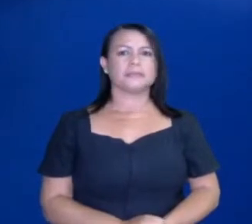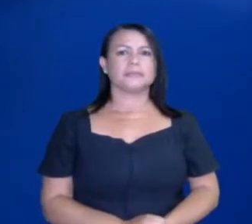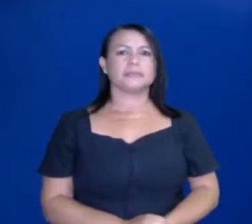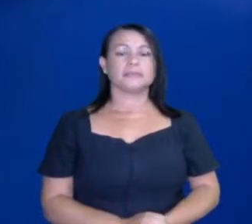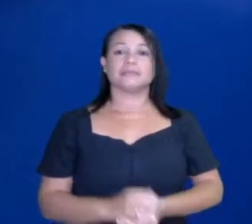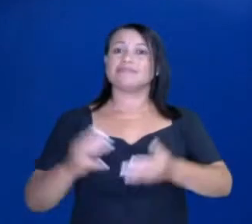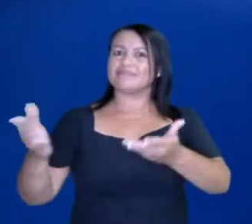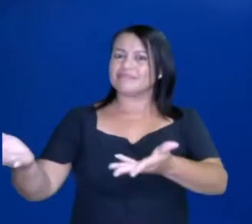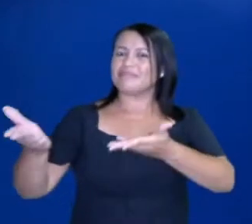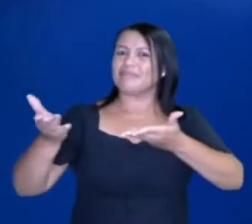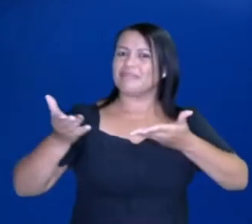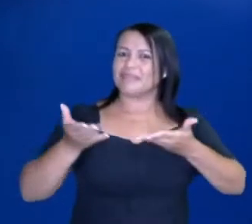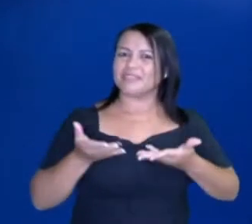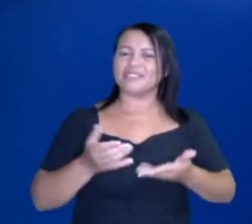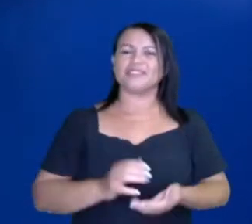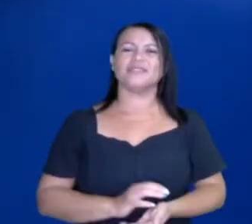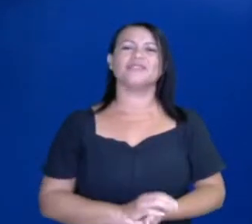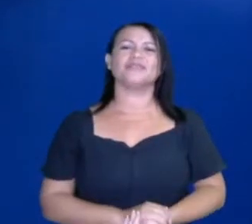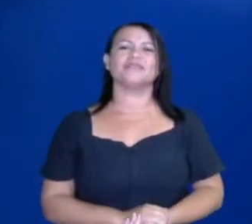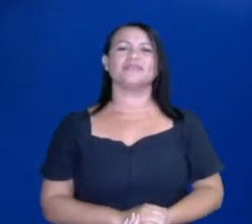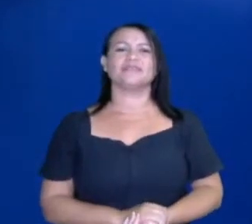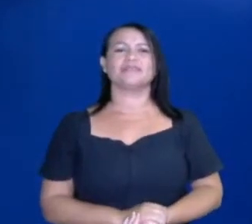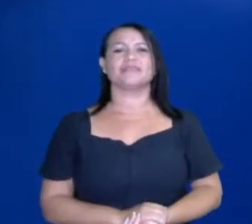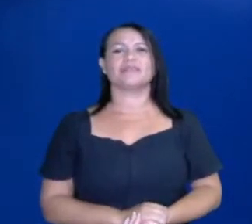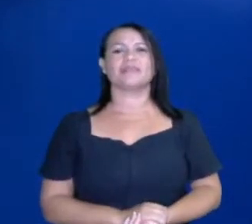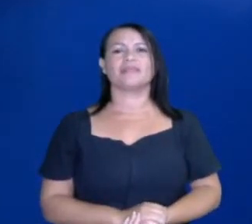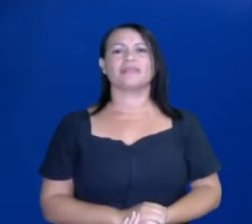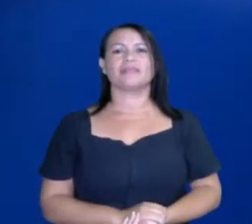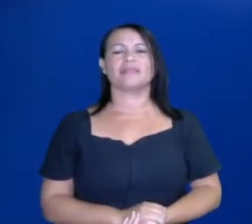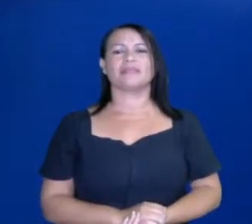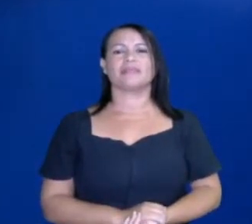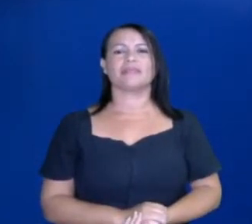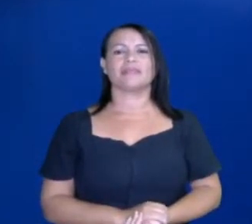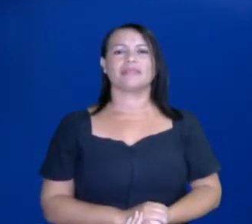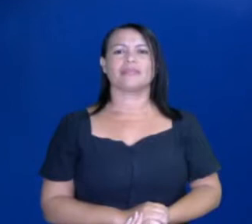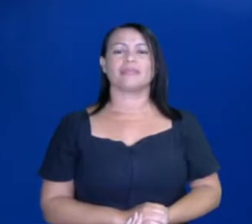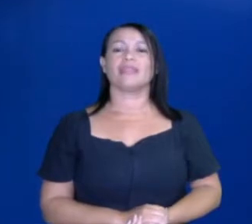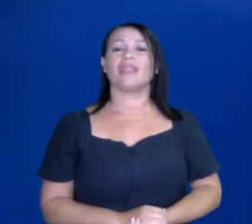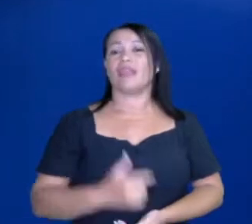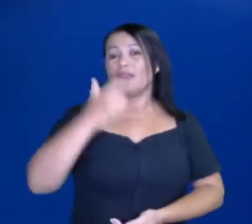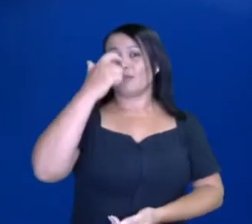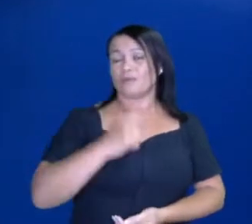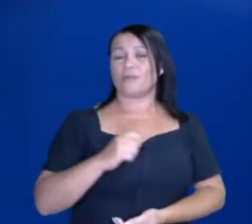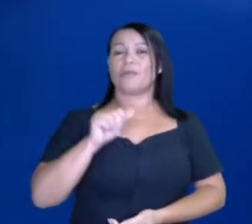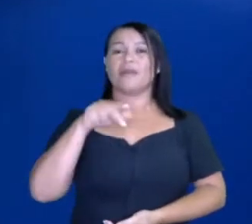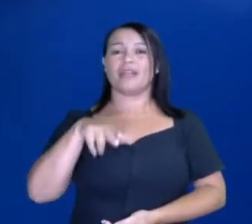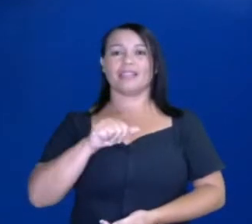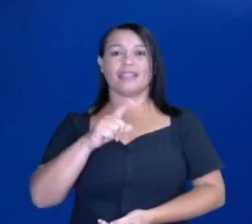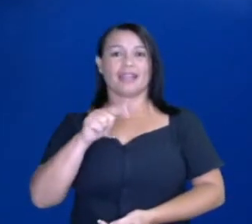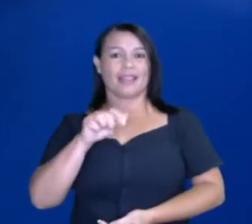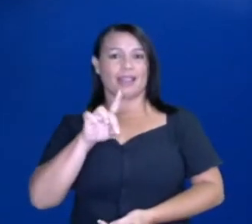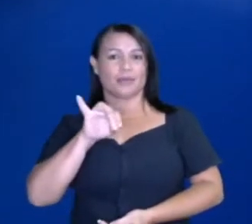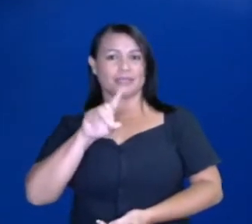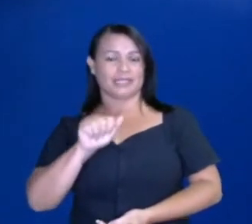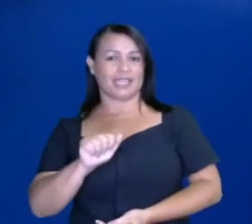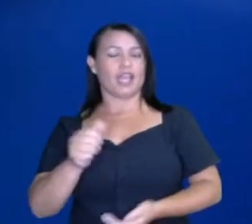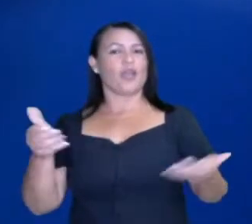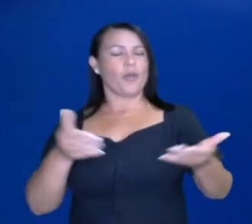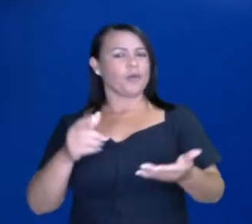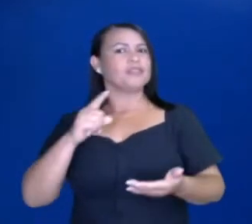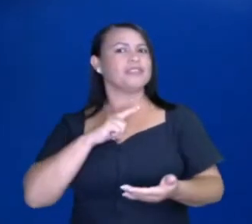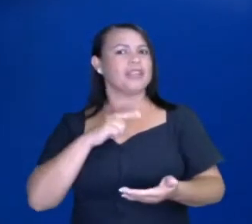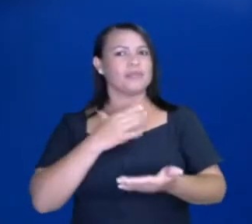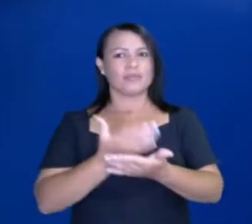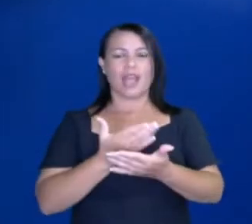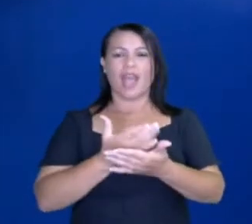Welcome, bem-vindos, hello guys, I'm teacher Ana Cláudia Albuquerque e hoje nós teremos a